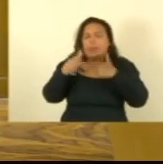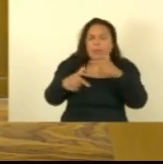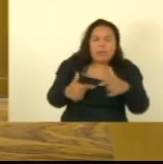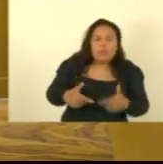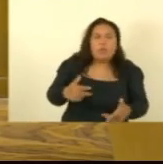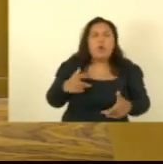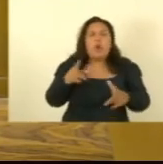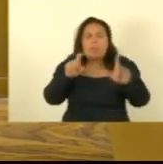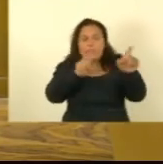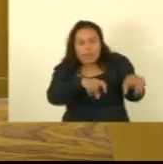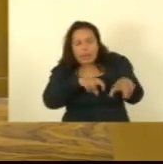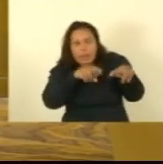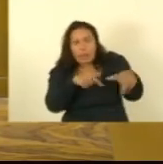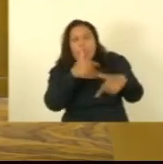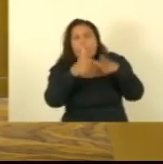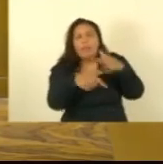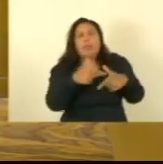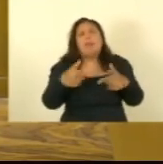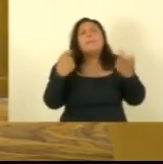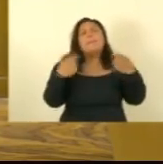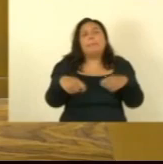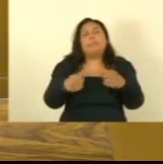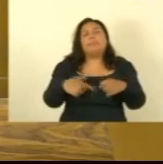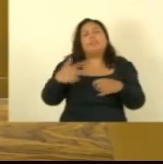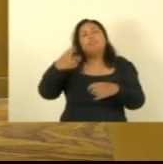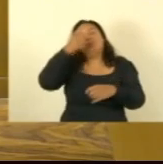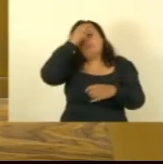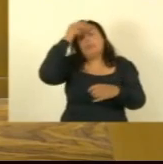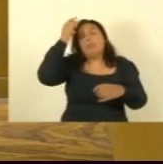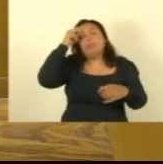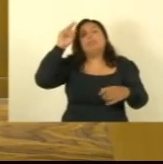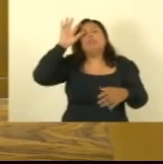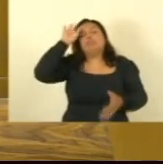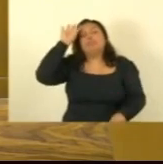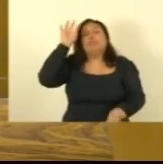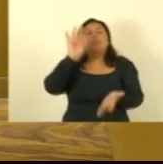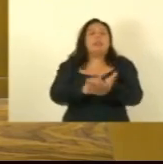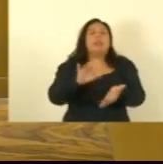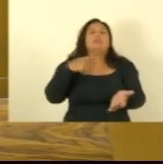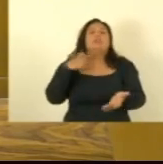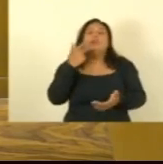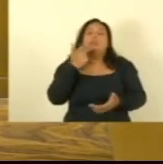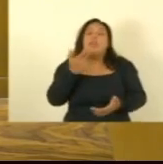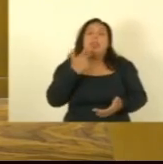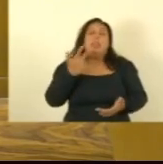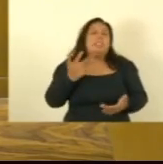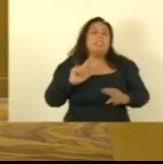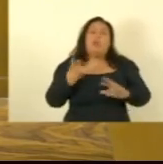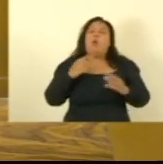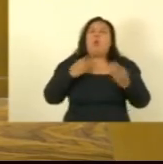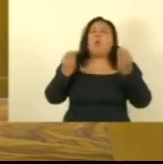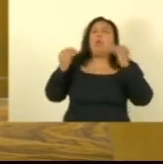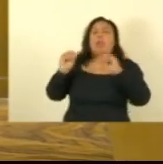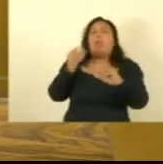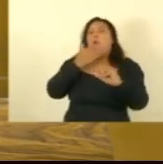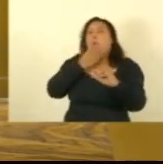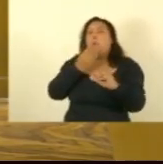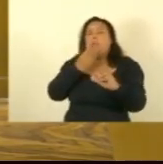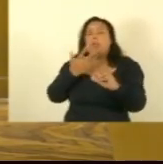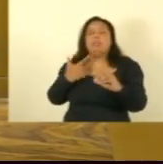pessoas da agricultura, e que precisa de um prefeito que realmente corresponda. Não colocar um cara